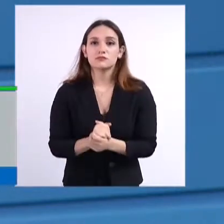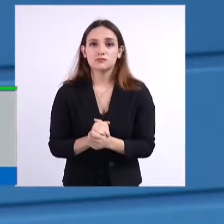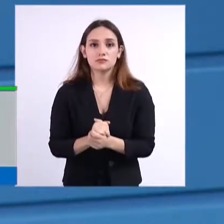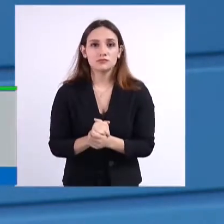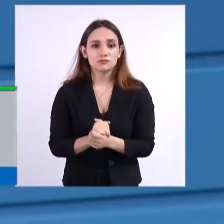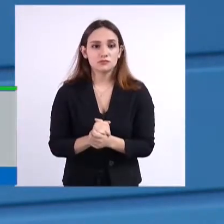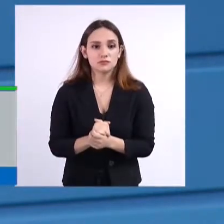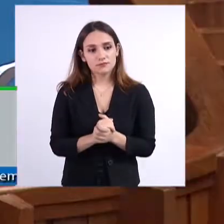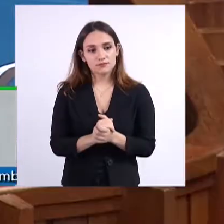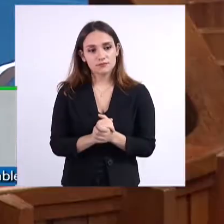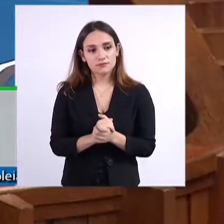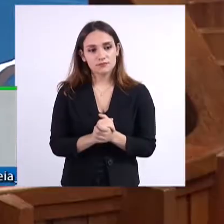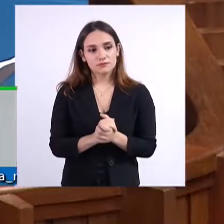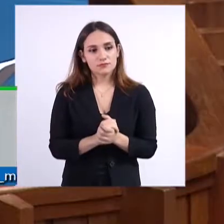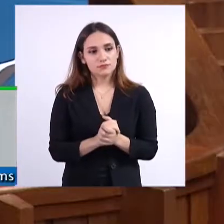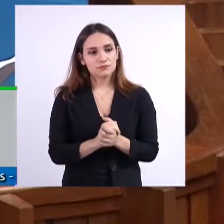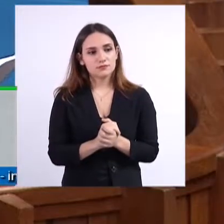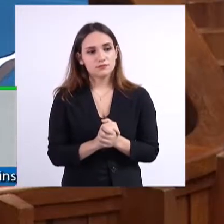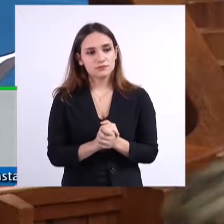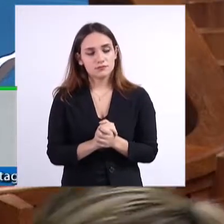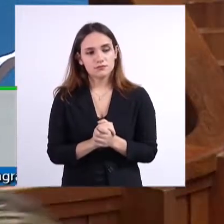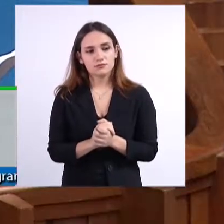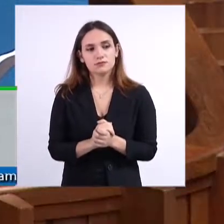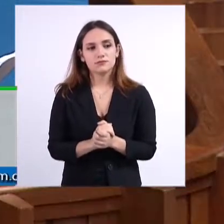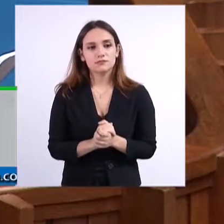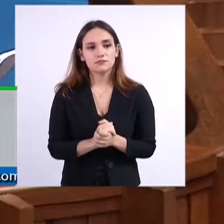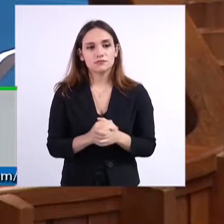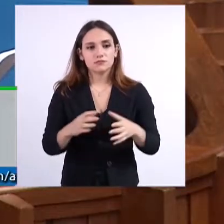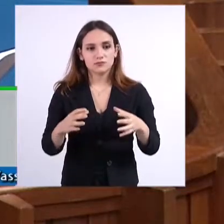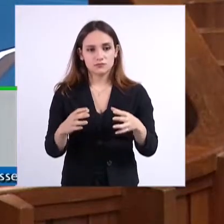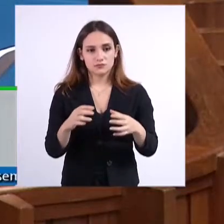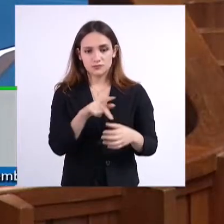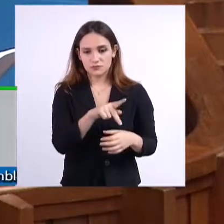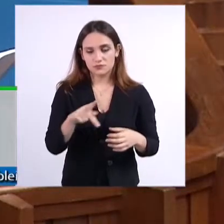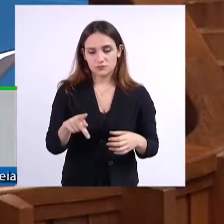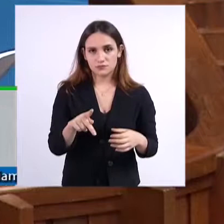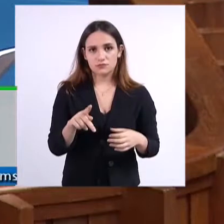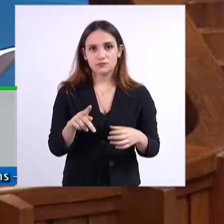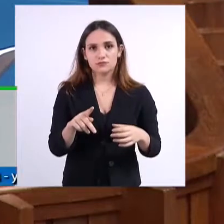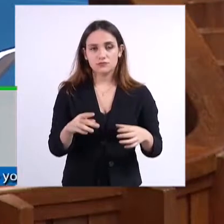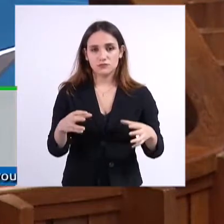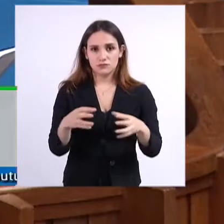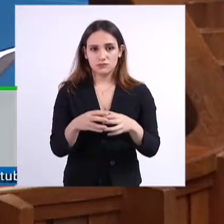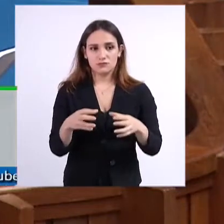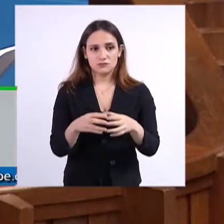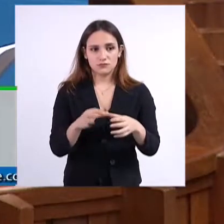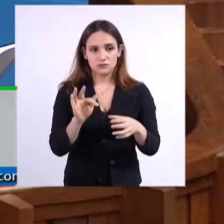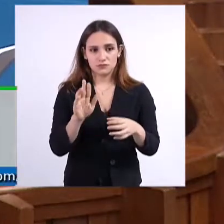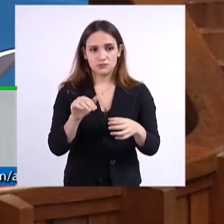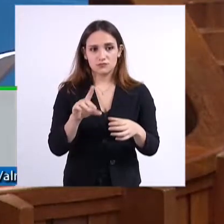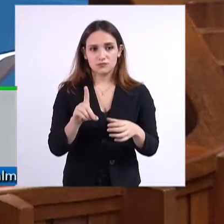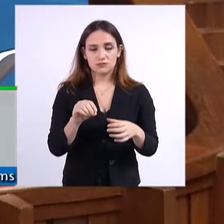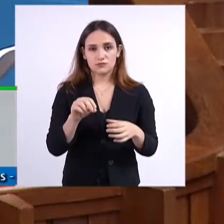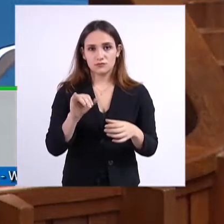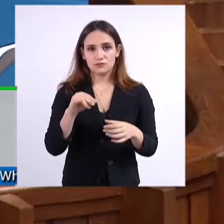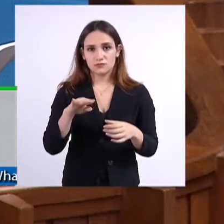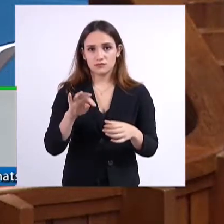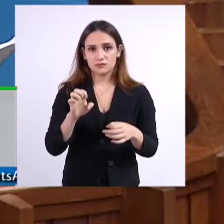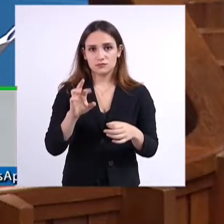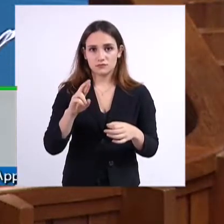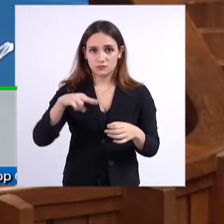bem precioso. Pelo presidente do Fundo Internacional de Desenvolvimento